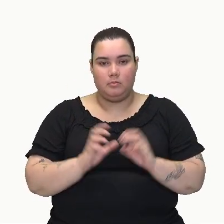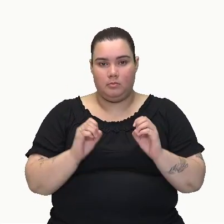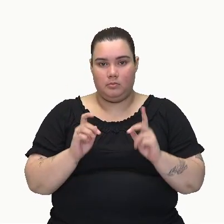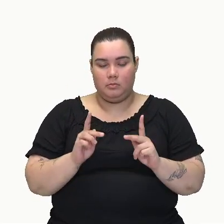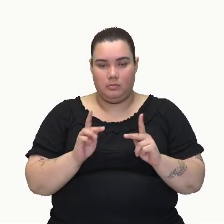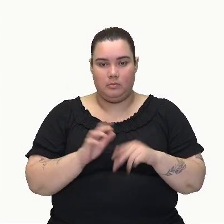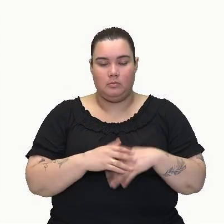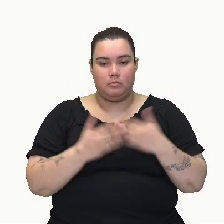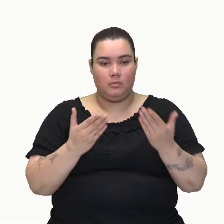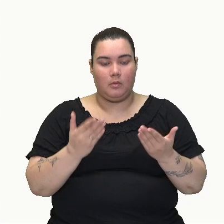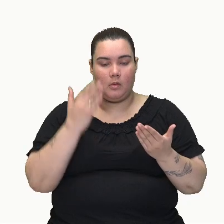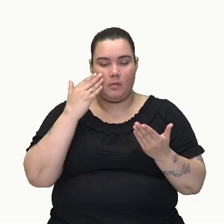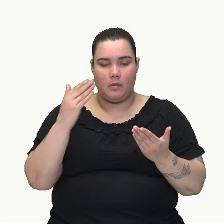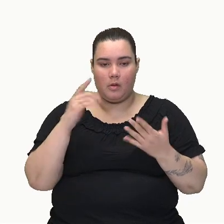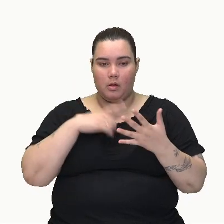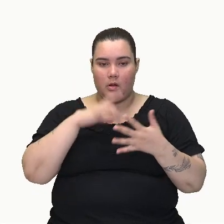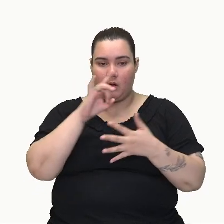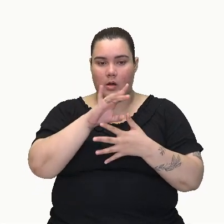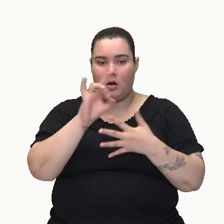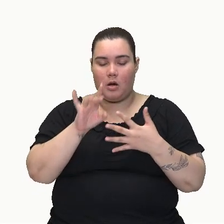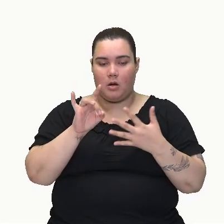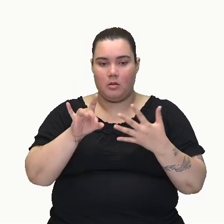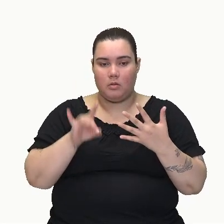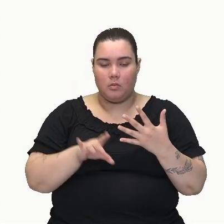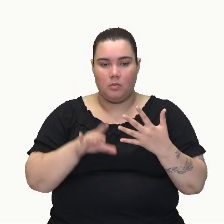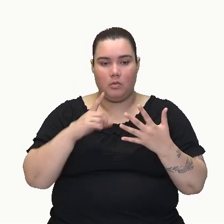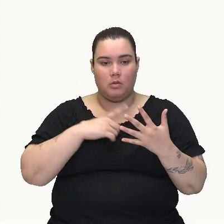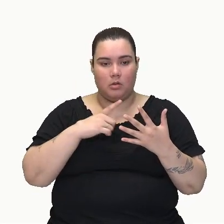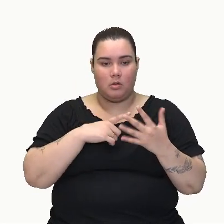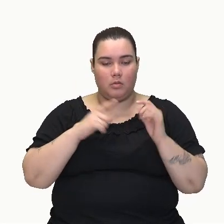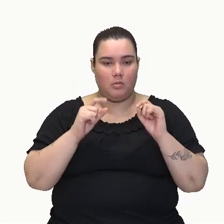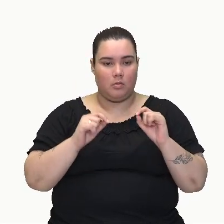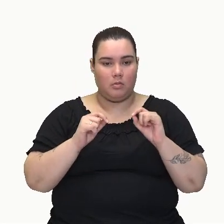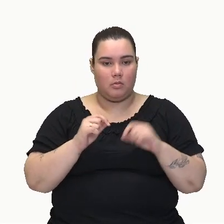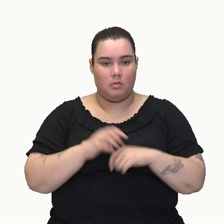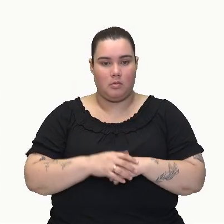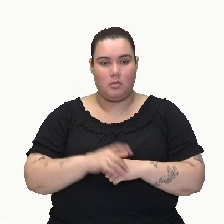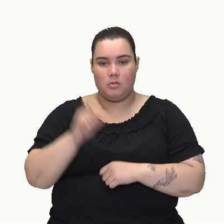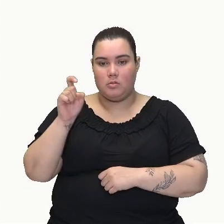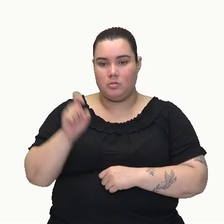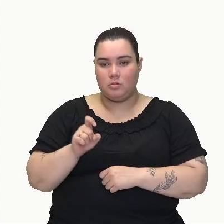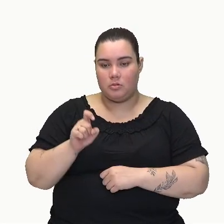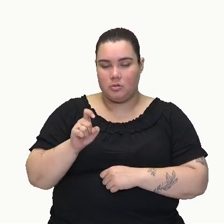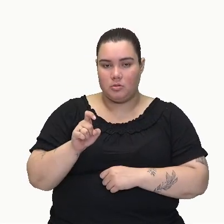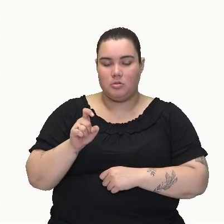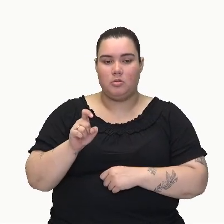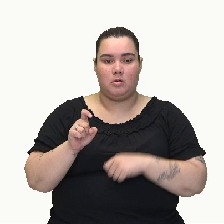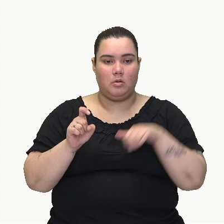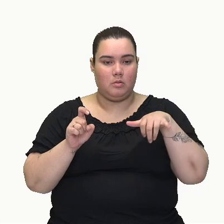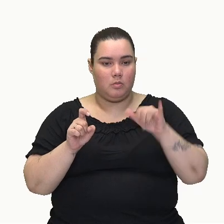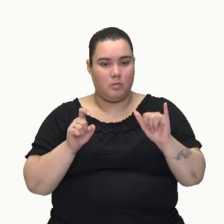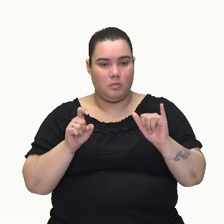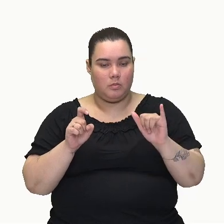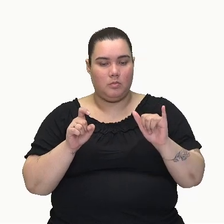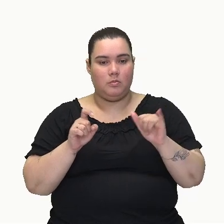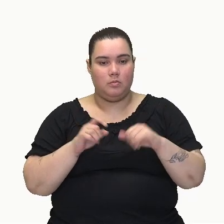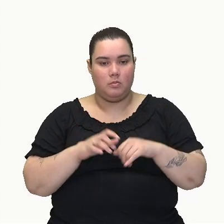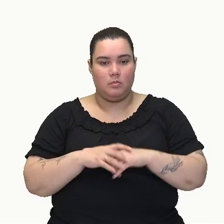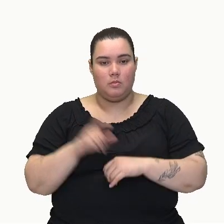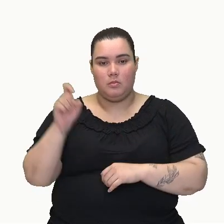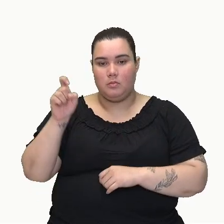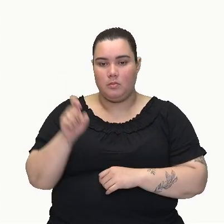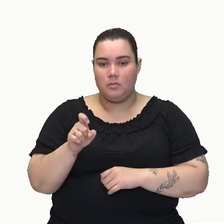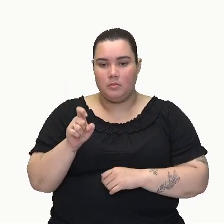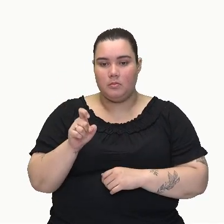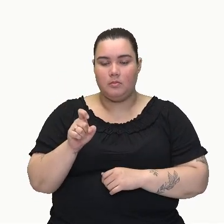Então, vejam que em cada uma das alternativas eu tenho a coordenada x e a coordenada y, a